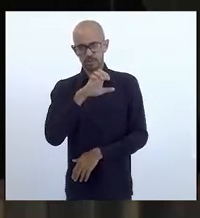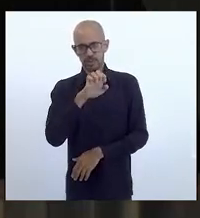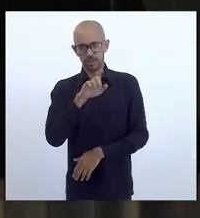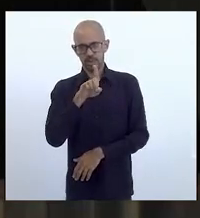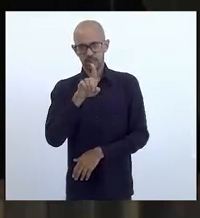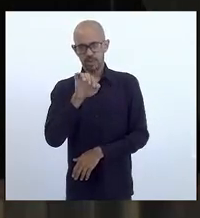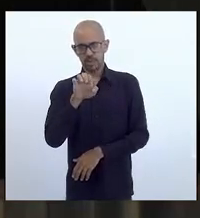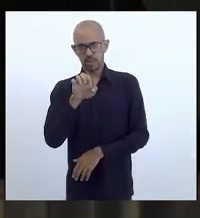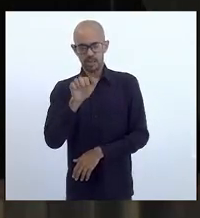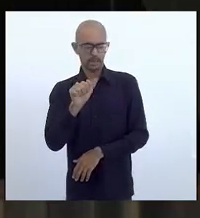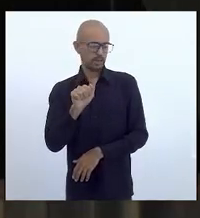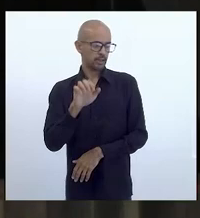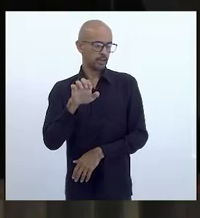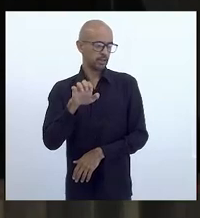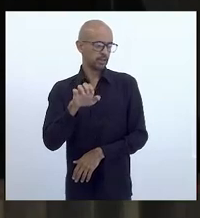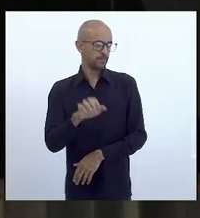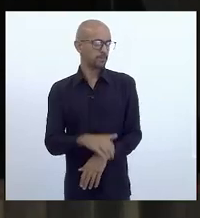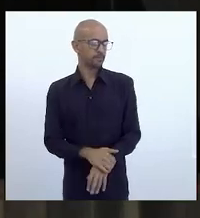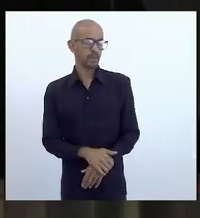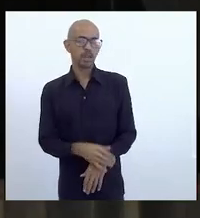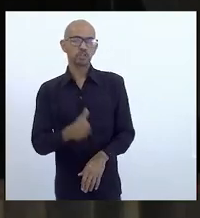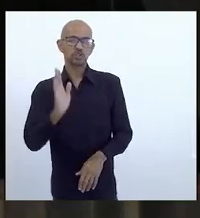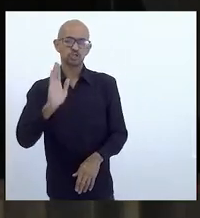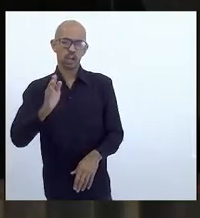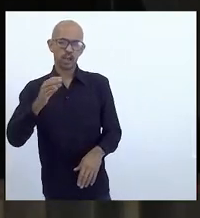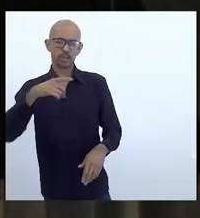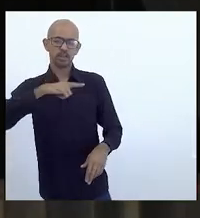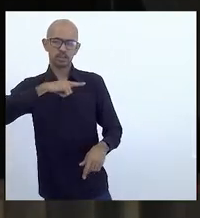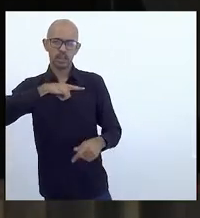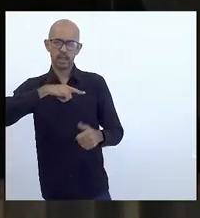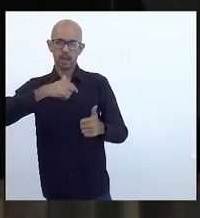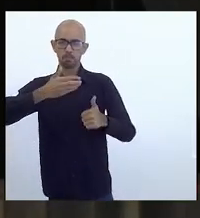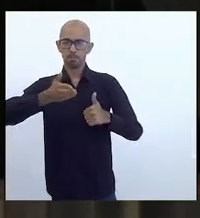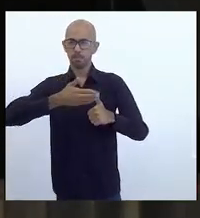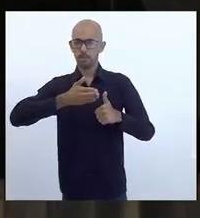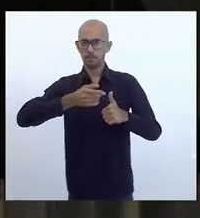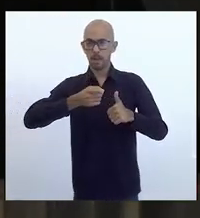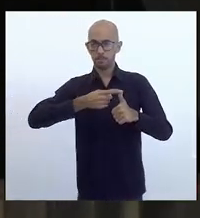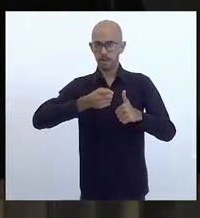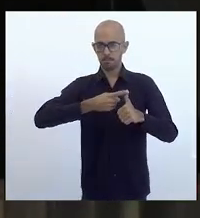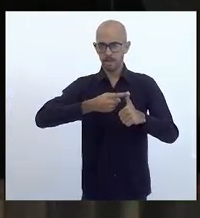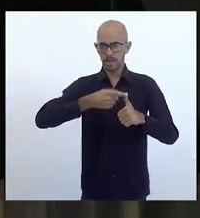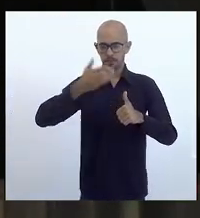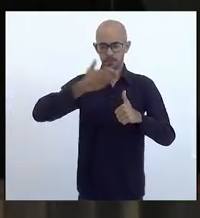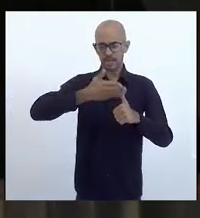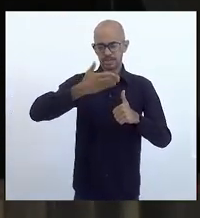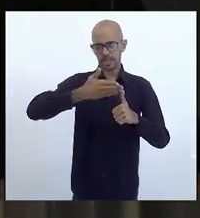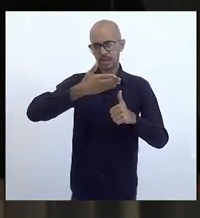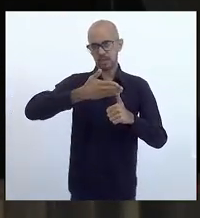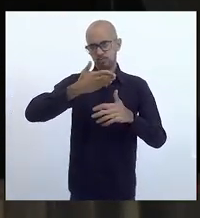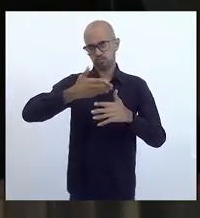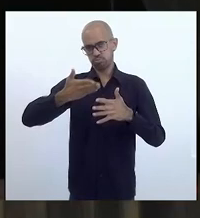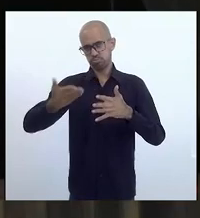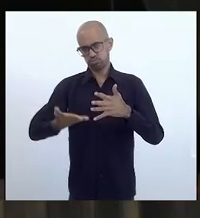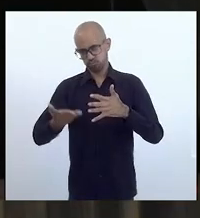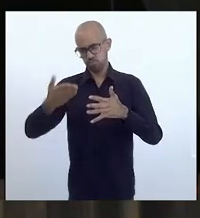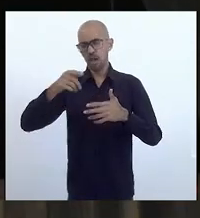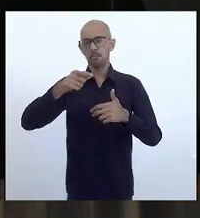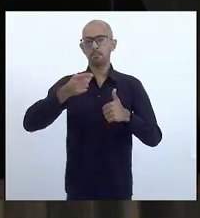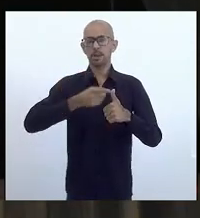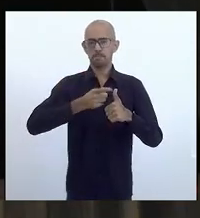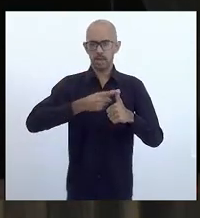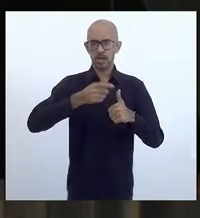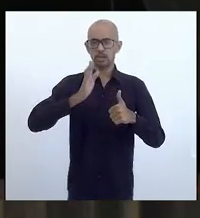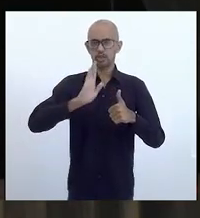já tivemos aí a primeira parcela dessa venda contra o nosso voto, de 65% até